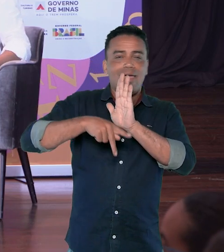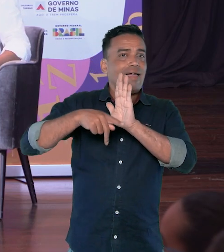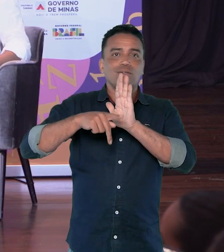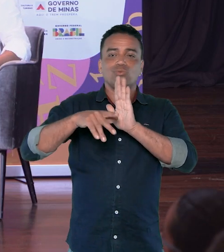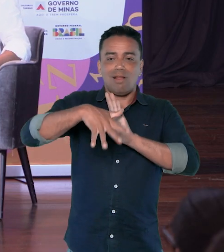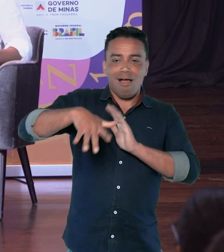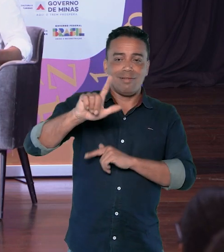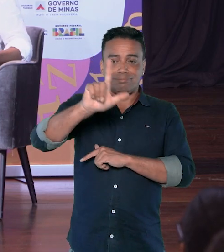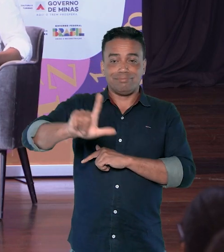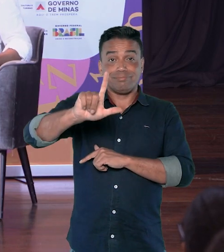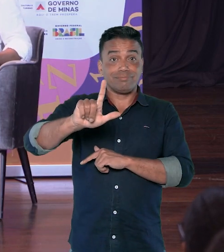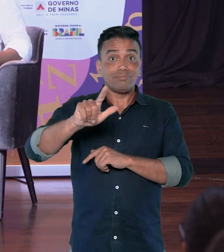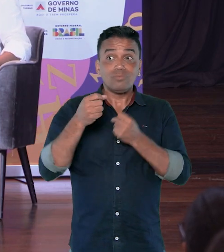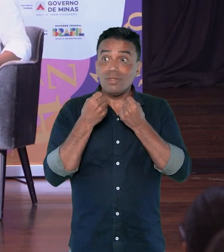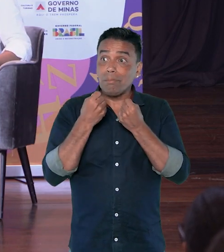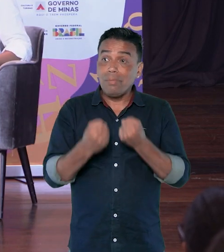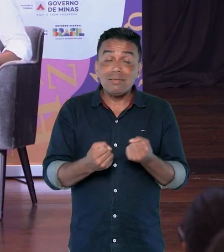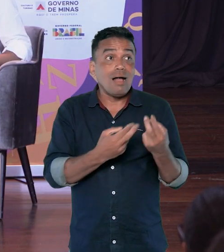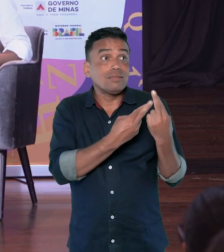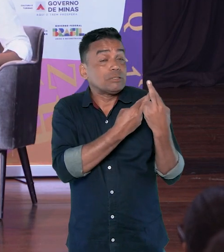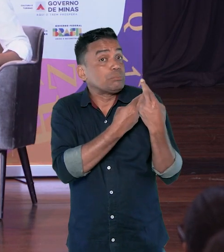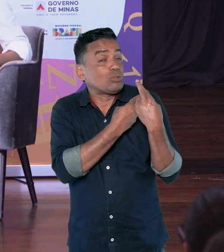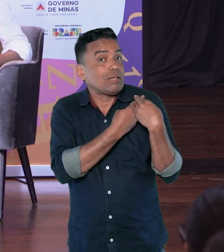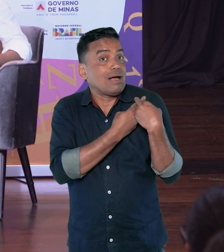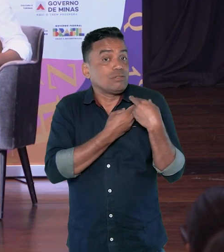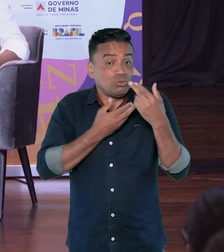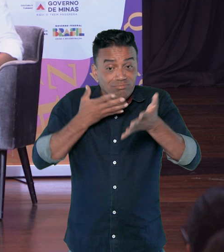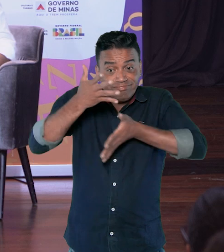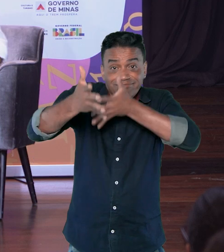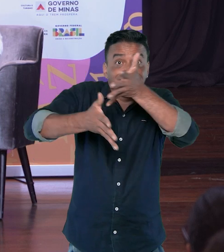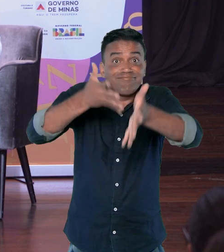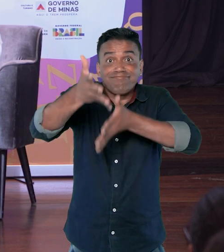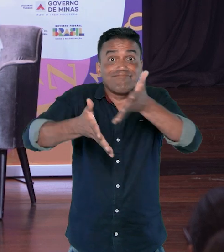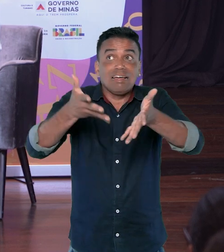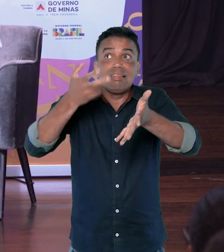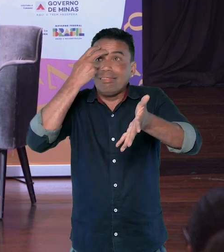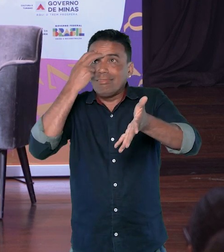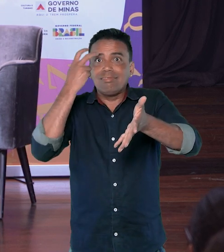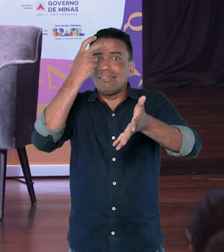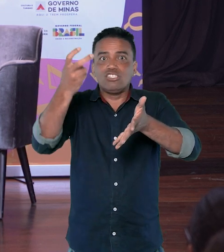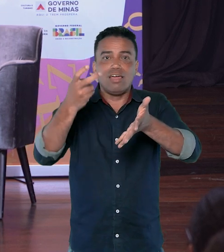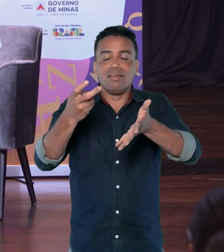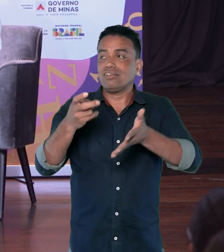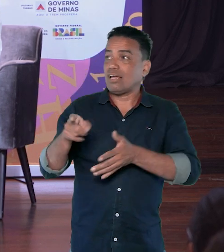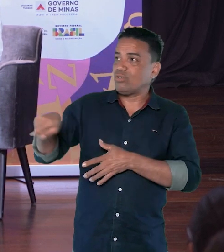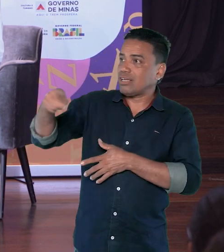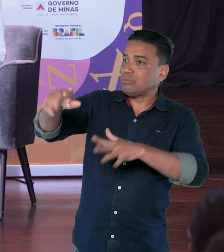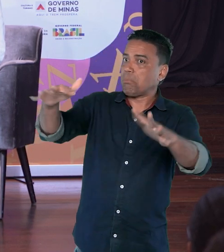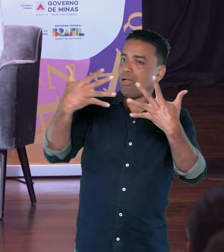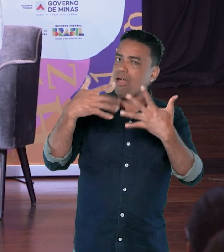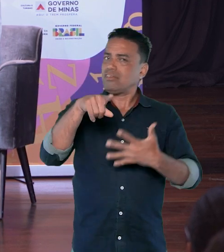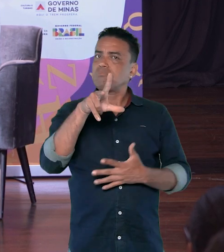literatura, mas é um peso também, porque tem que dizer coisas inteligentes, né? Para que vocês... não, esse aí merece estar aí no